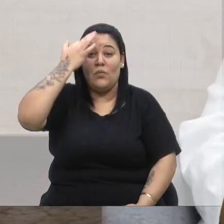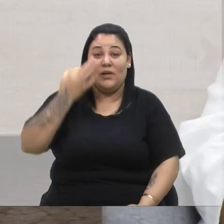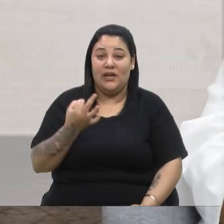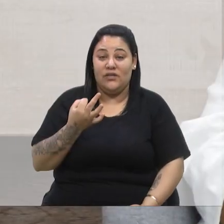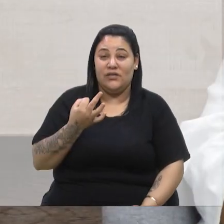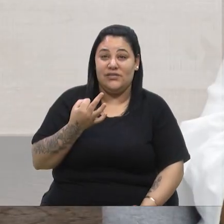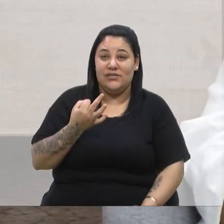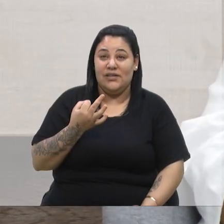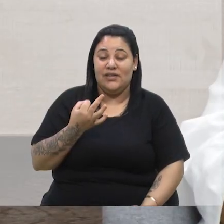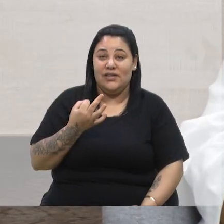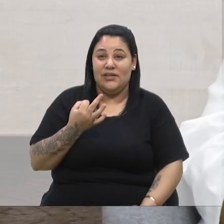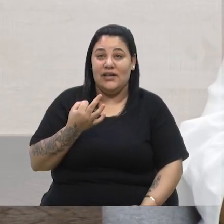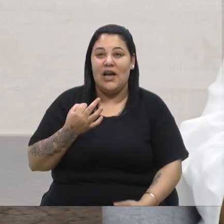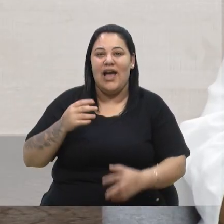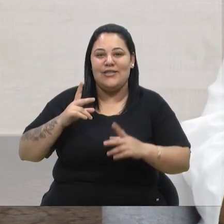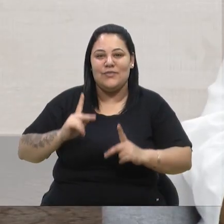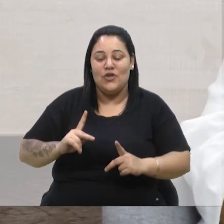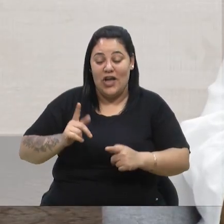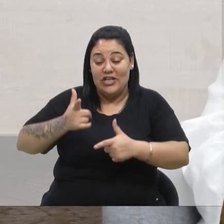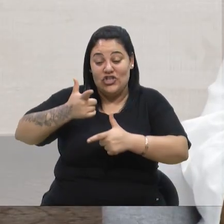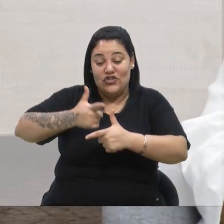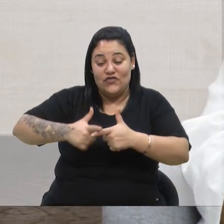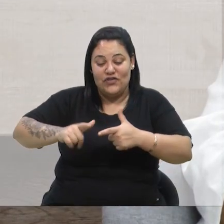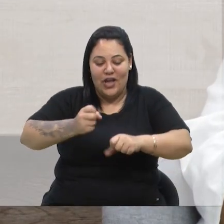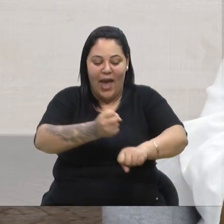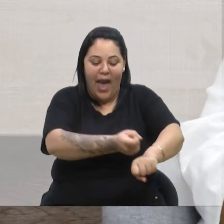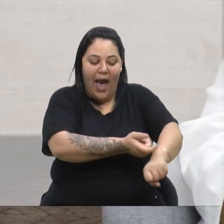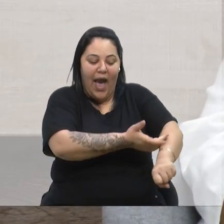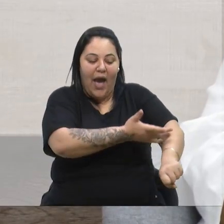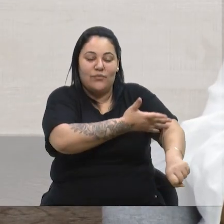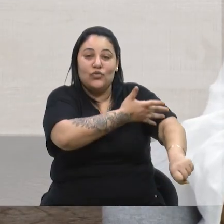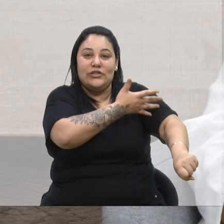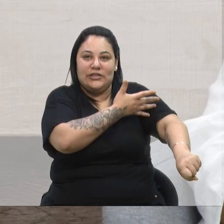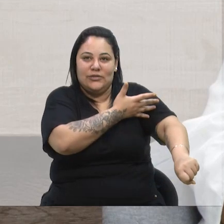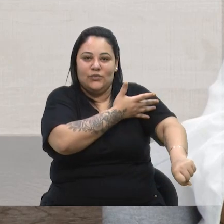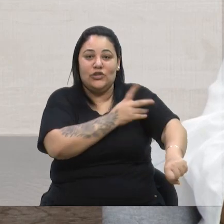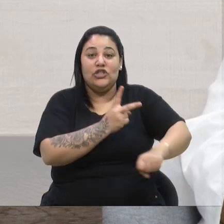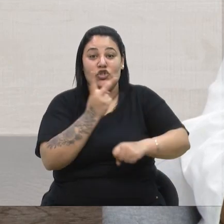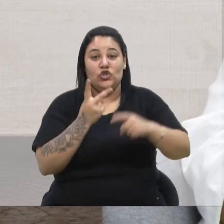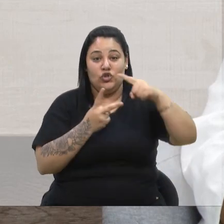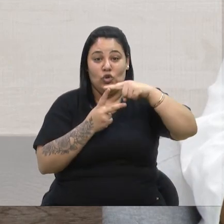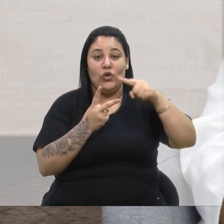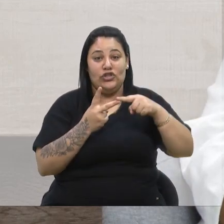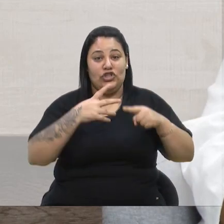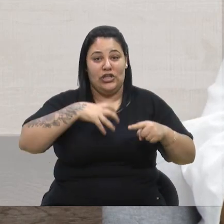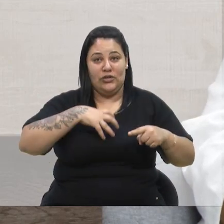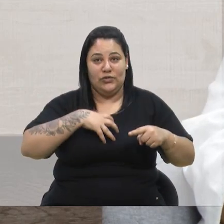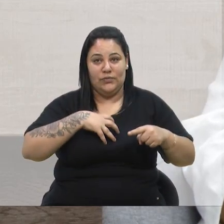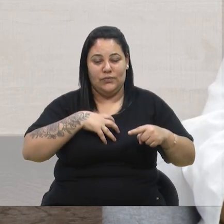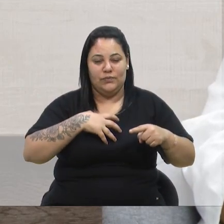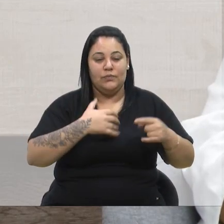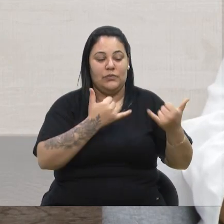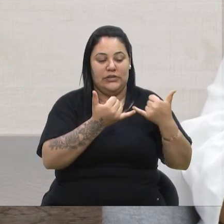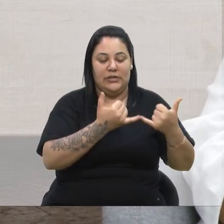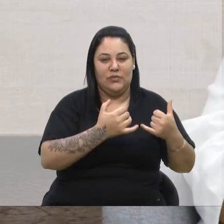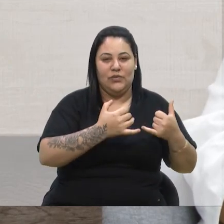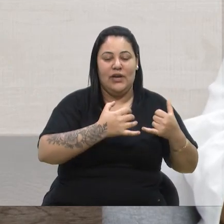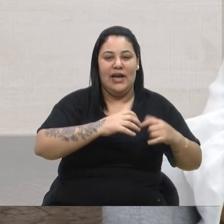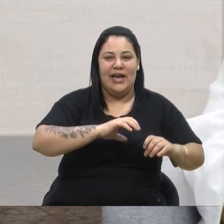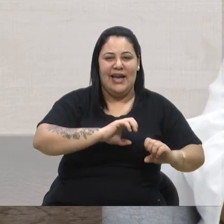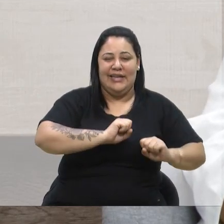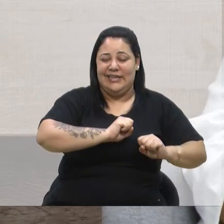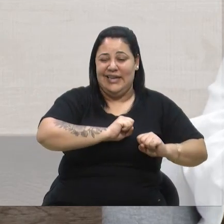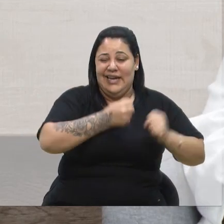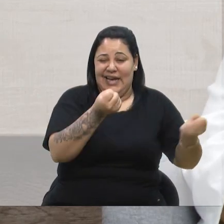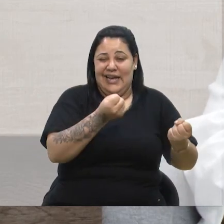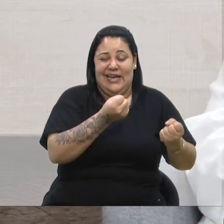pessoas, elas dividem as emoções entre lícitas e ilícitas. Então, por exemplo, raiva,